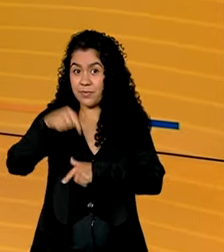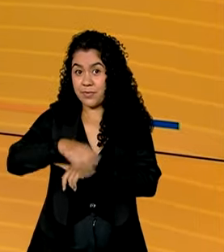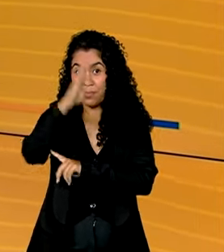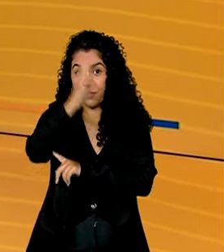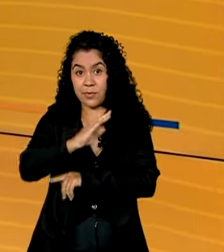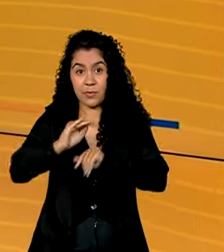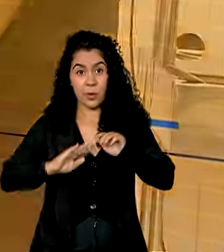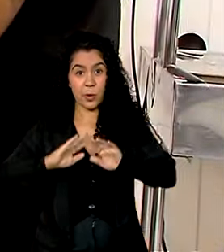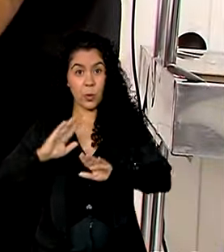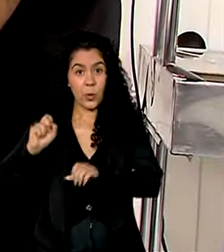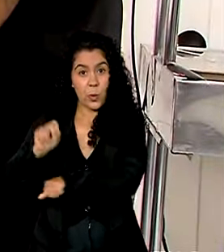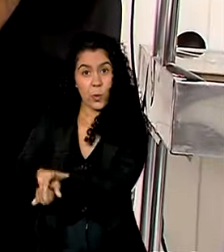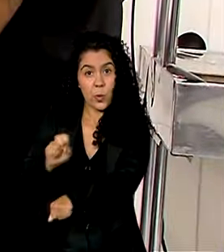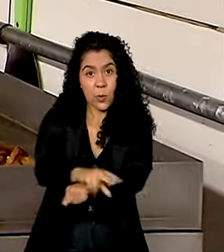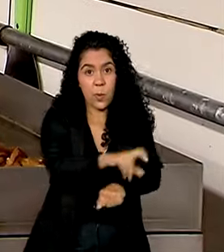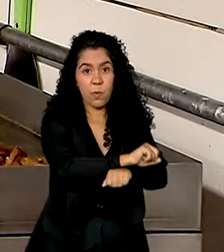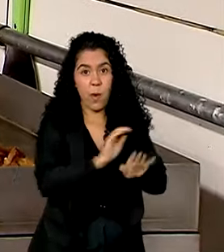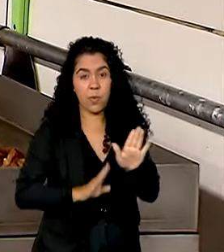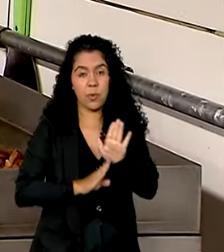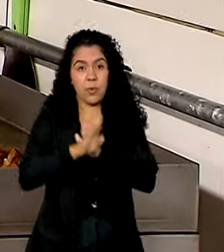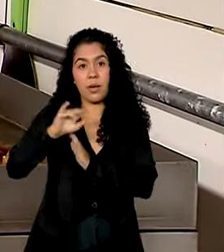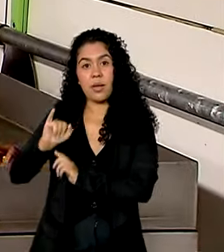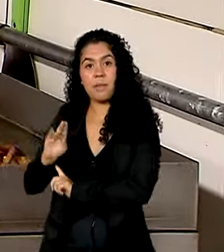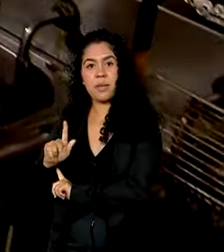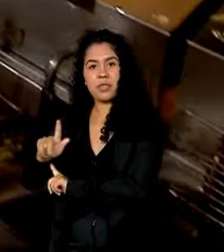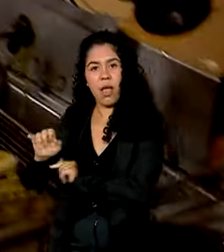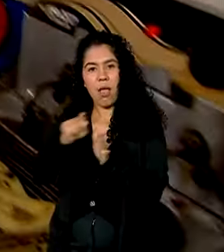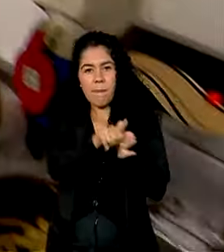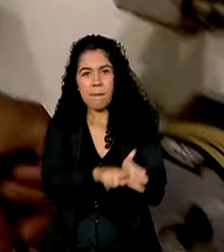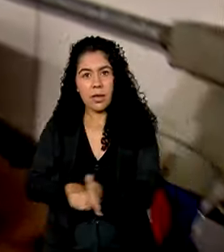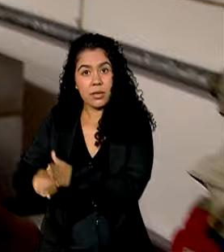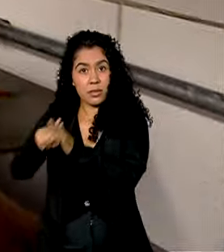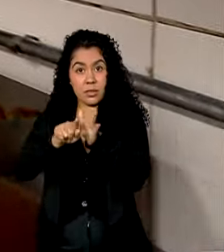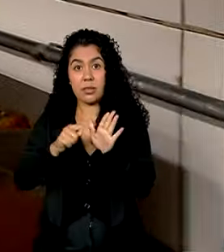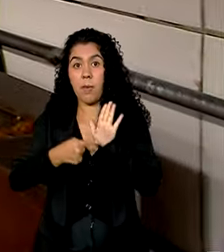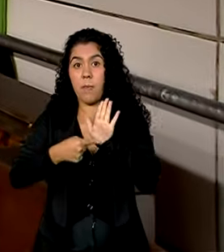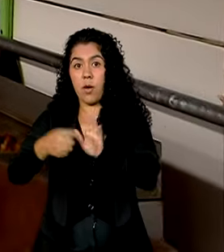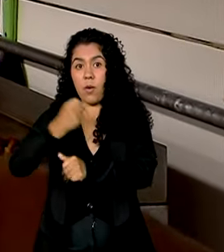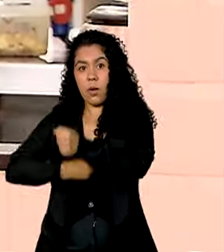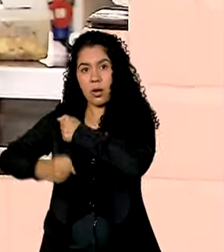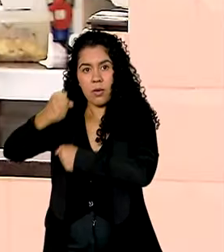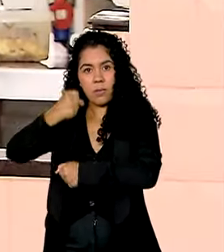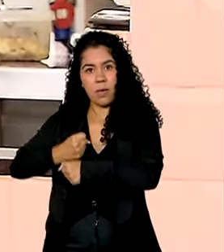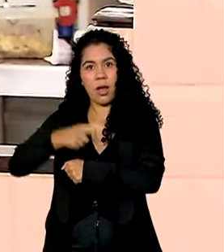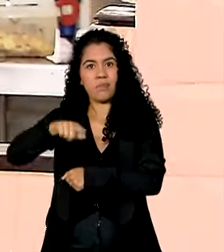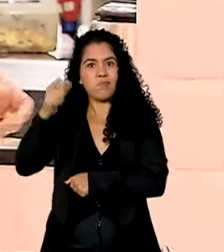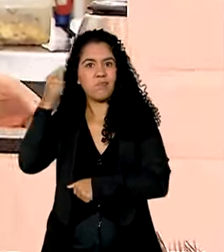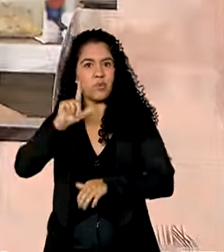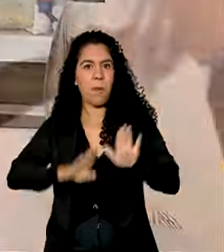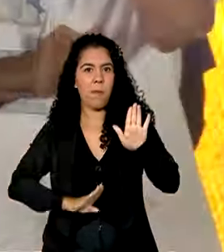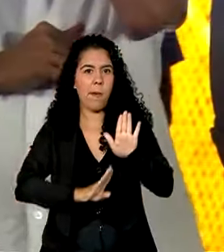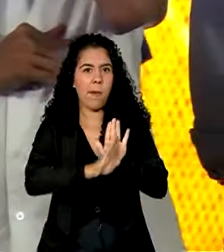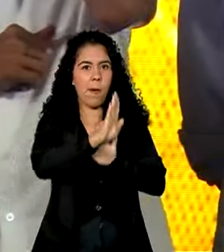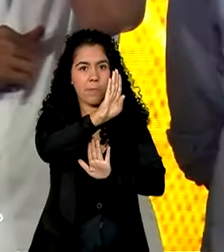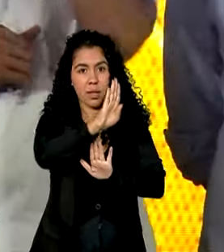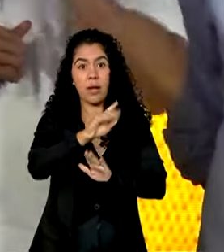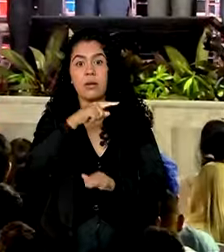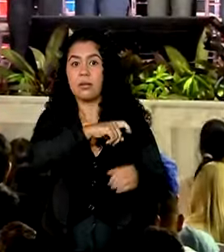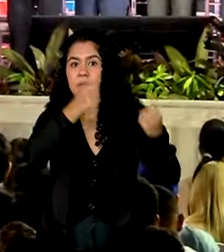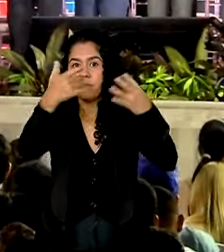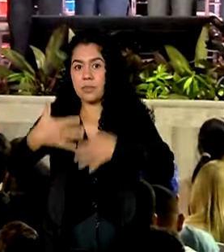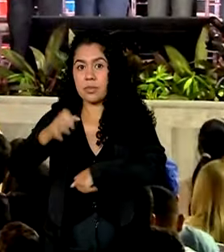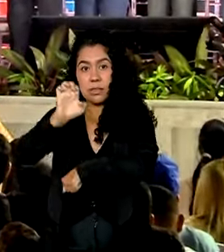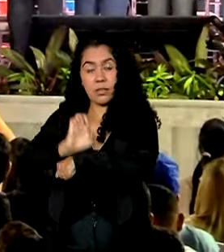aquecido no país. Pesquisa do IBGE revela que no ano passado o Brasil bateu recorde de pessoas ocupadas. No